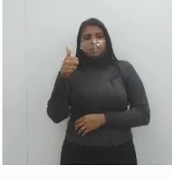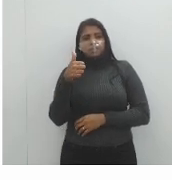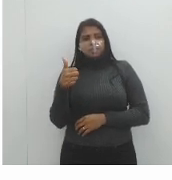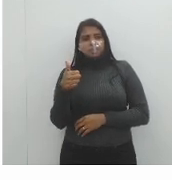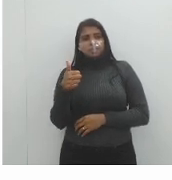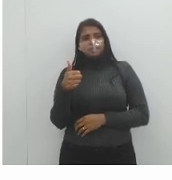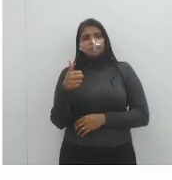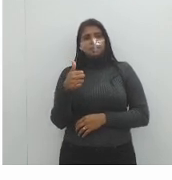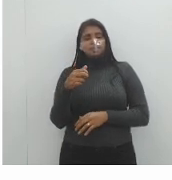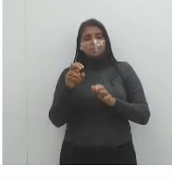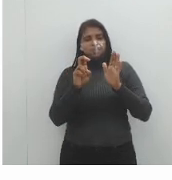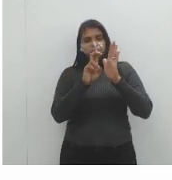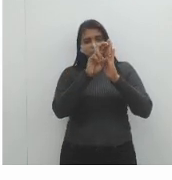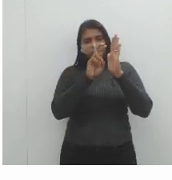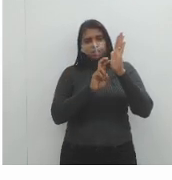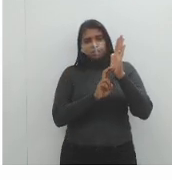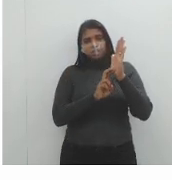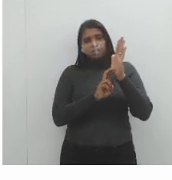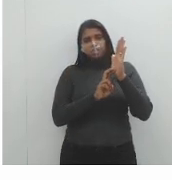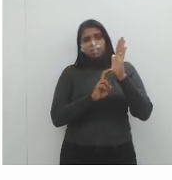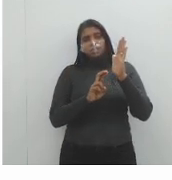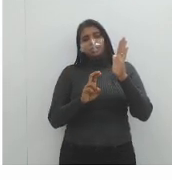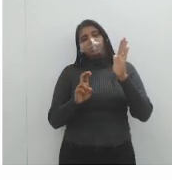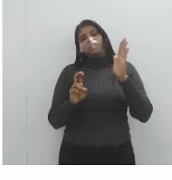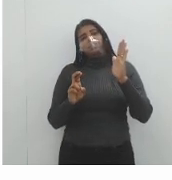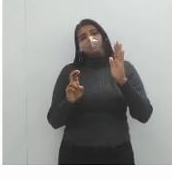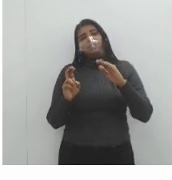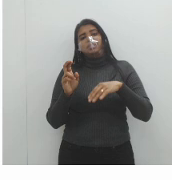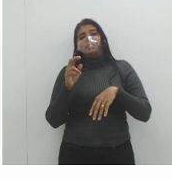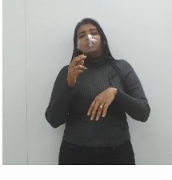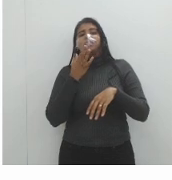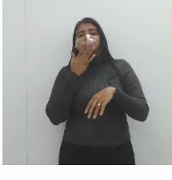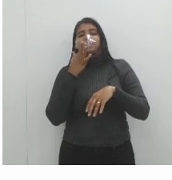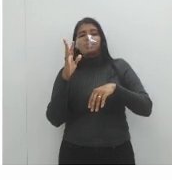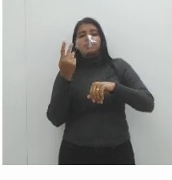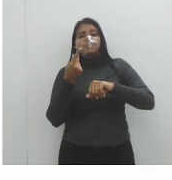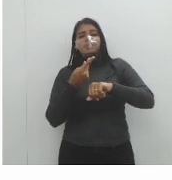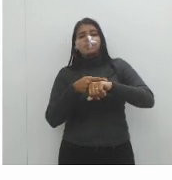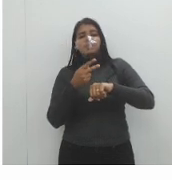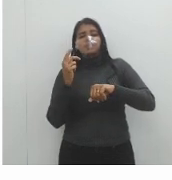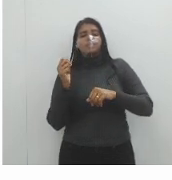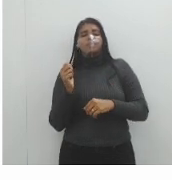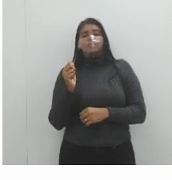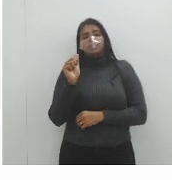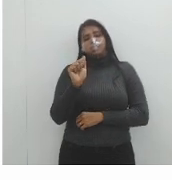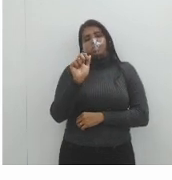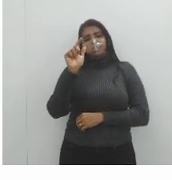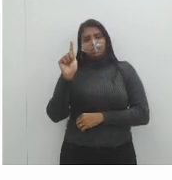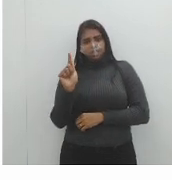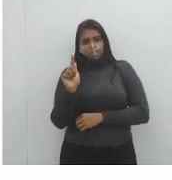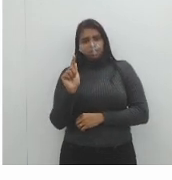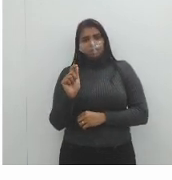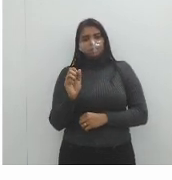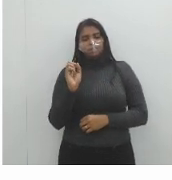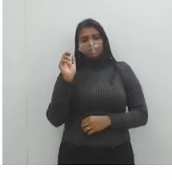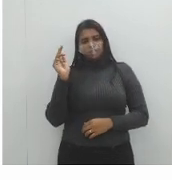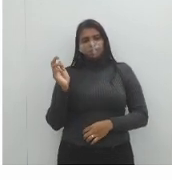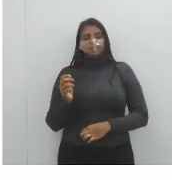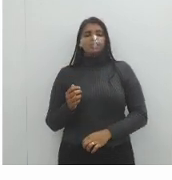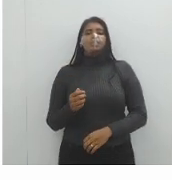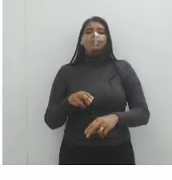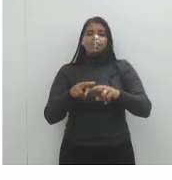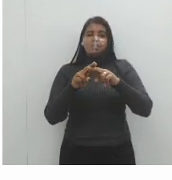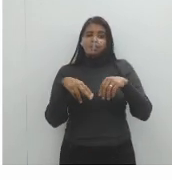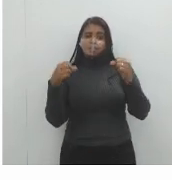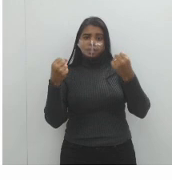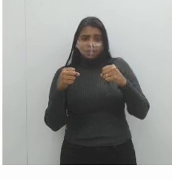quinto período, é o elemento químico prata, representado pelo símbolo Ag. Beleza, gente? Então, por isso que precisa saber